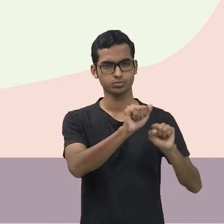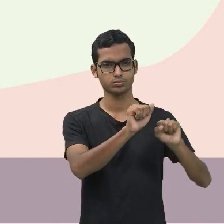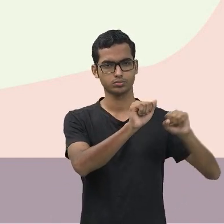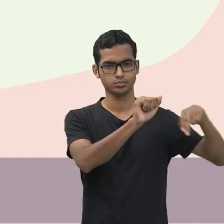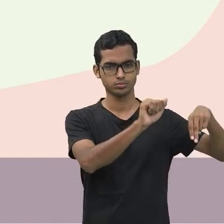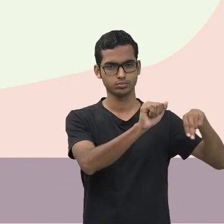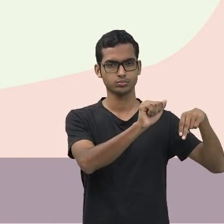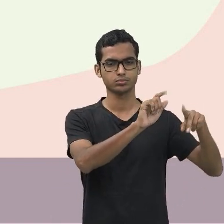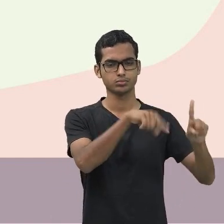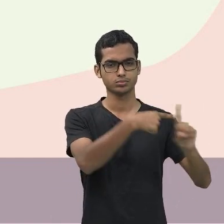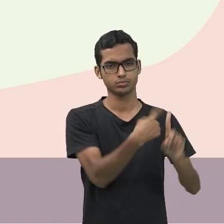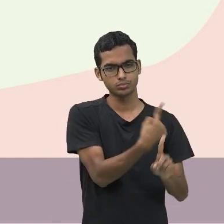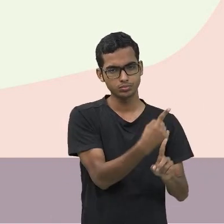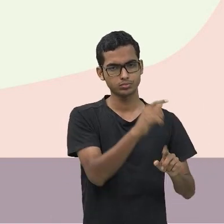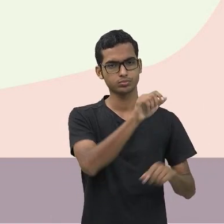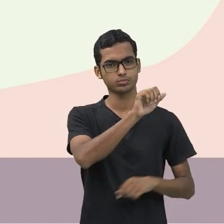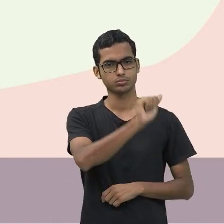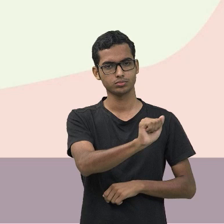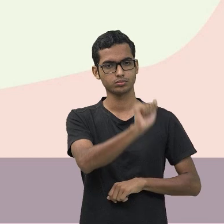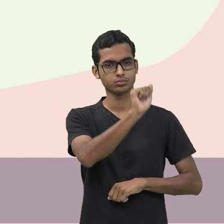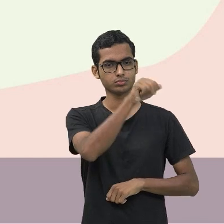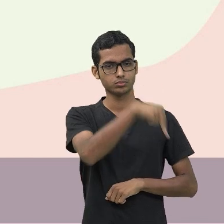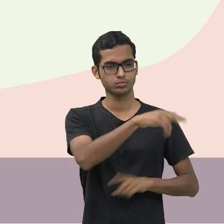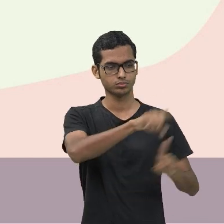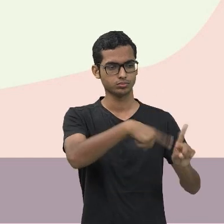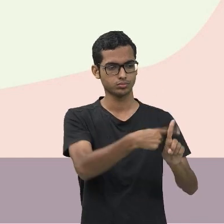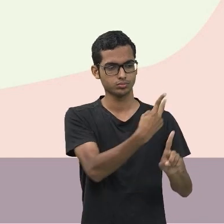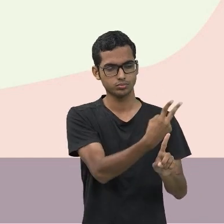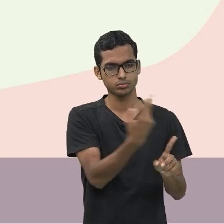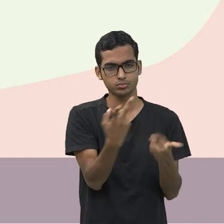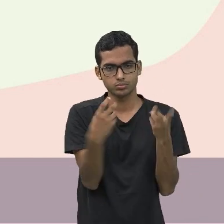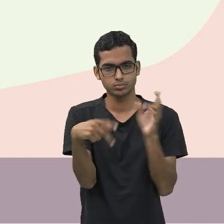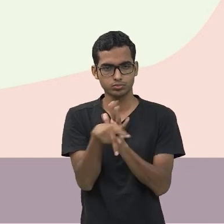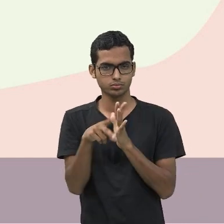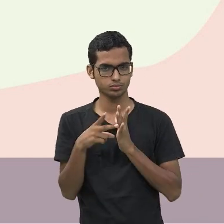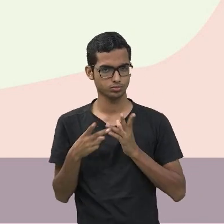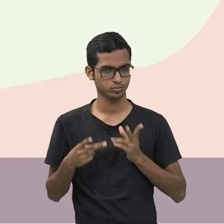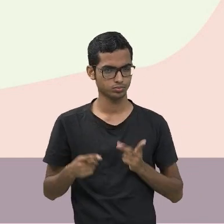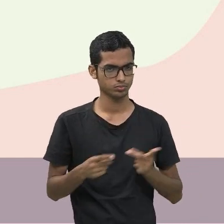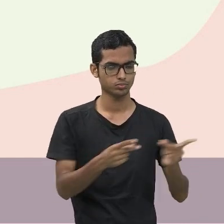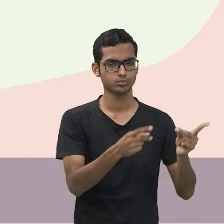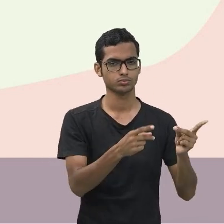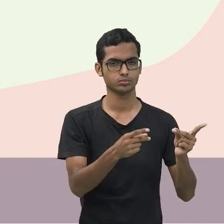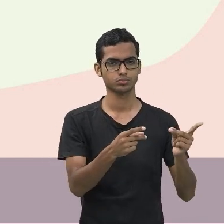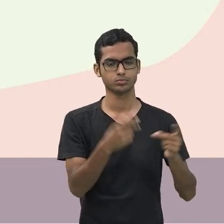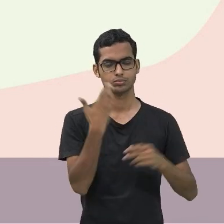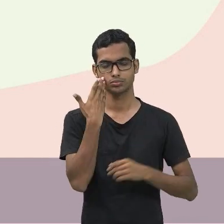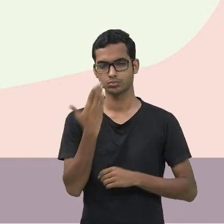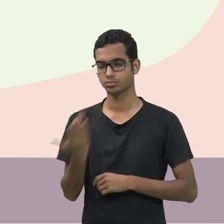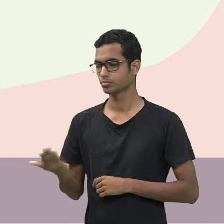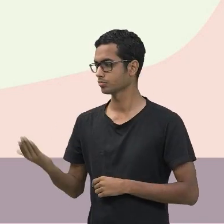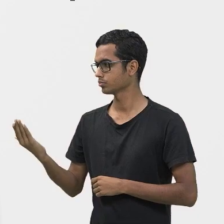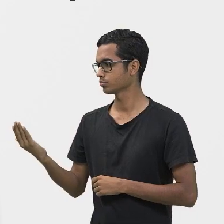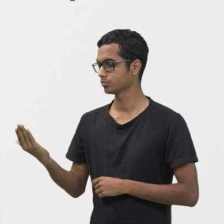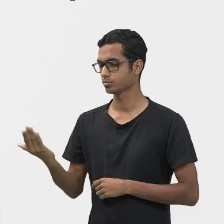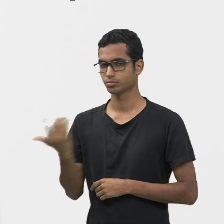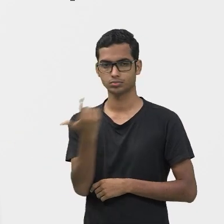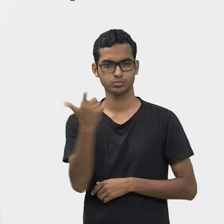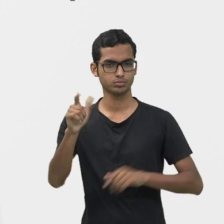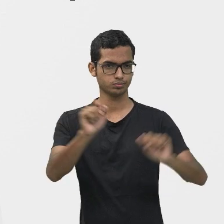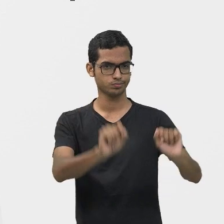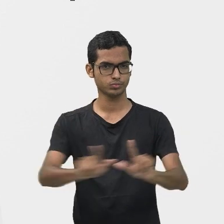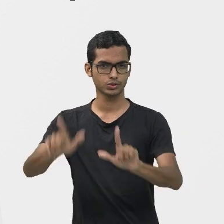diante. Aí no nosso exemplo é uma sequência infinita, ok? Então vamos lá, vamos ver aí a nossa próxima